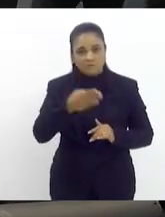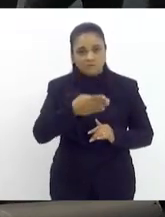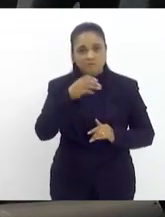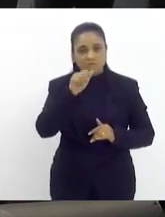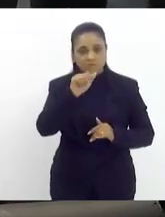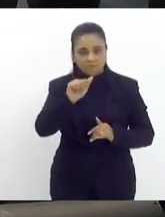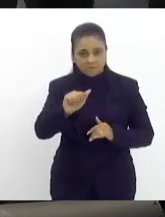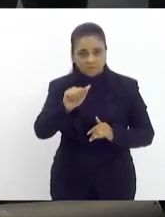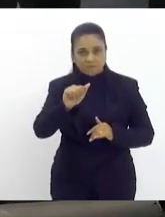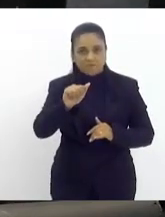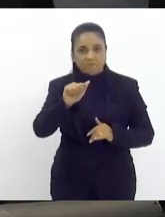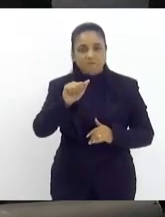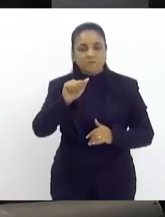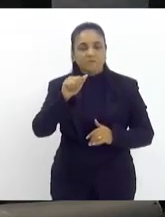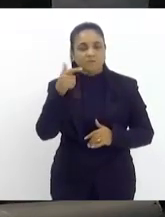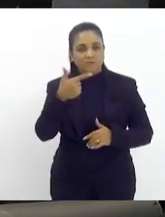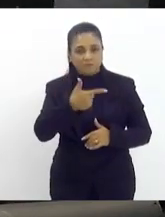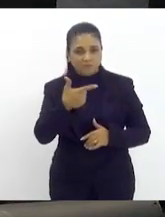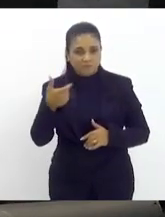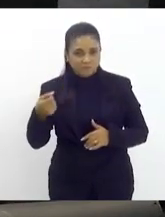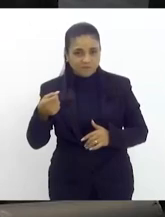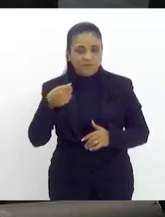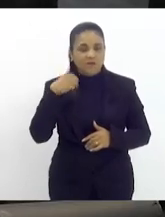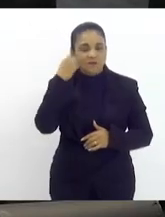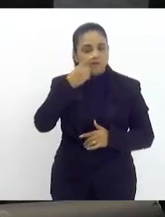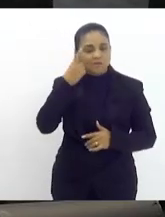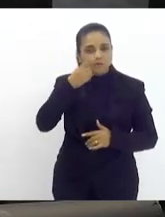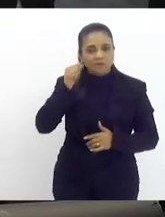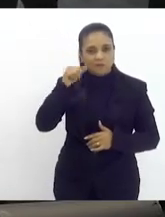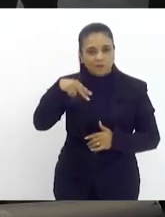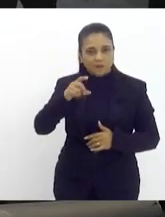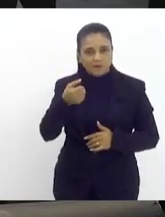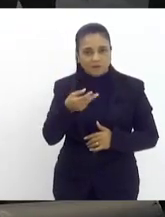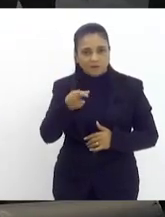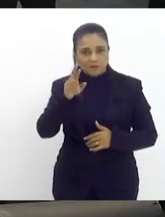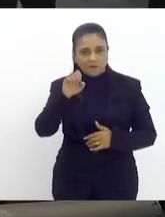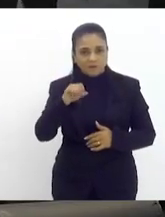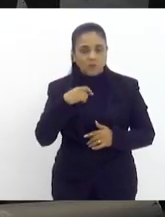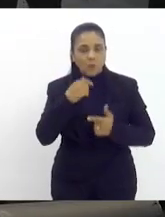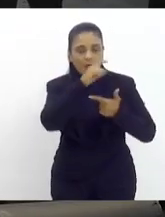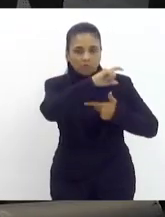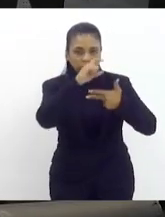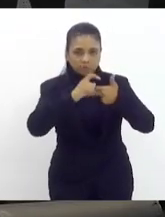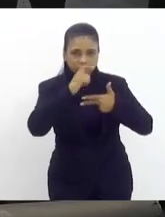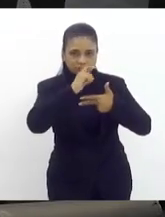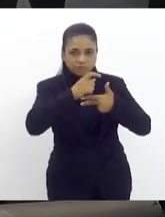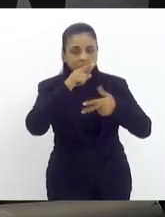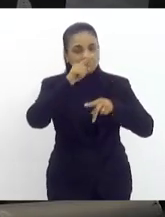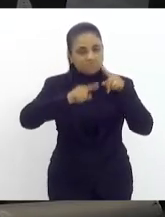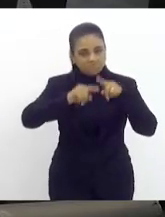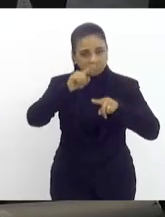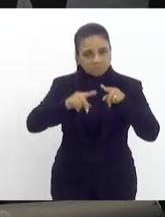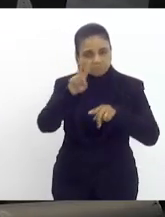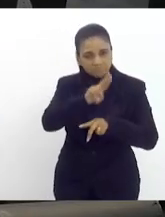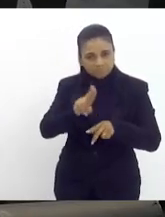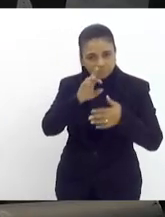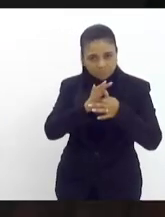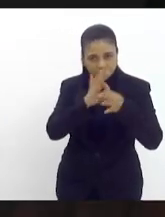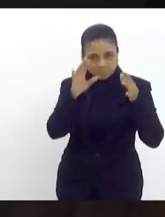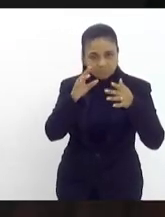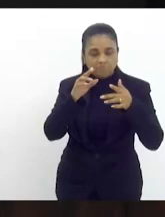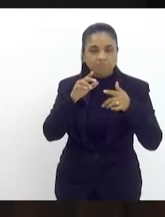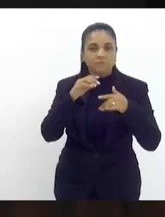de 2020, de autoria do deputado Anderson Moraes, que autoriza o Poder Executivo a utilizar equipamentos públicos